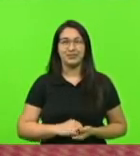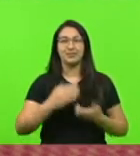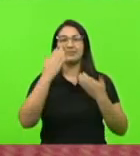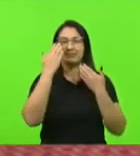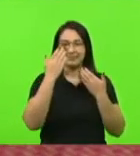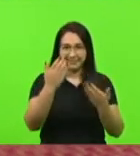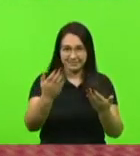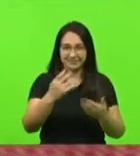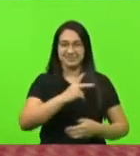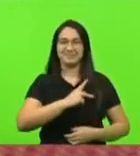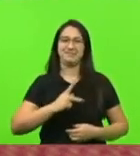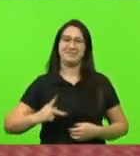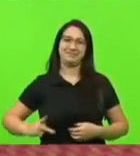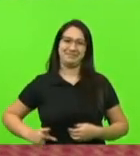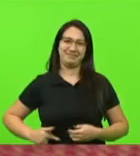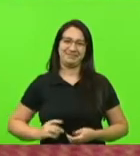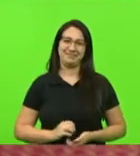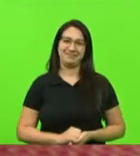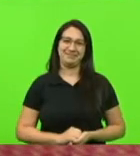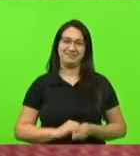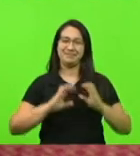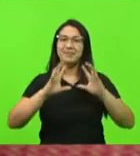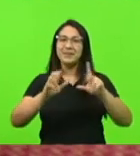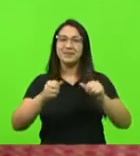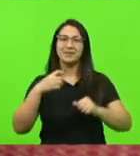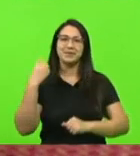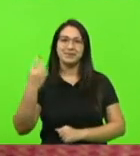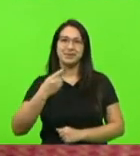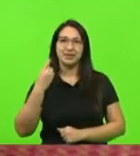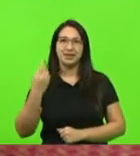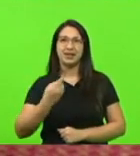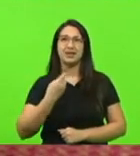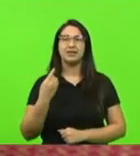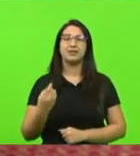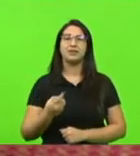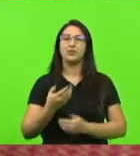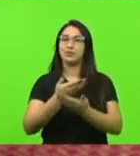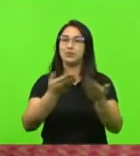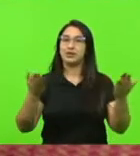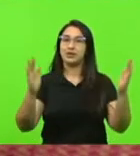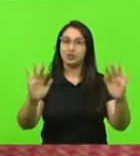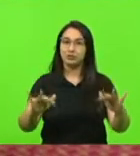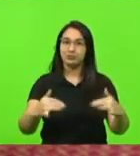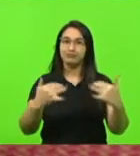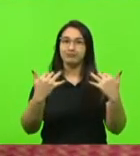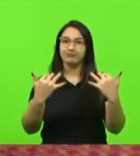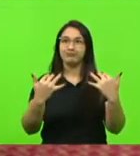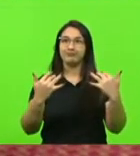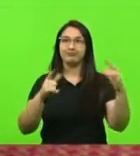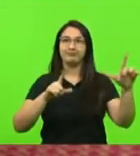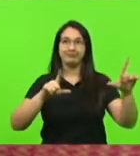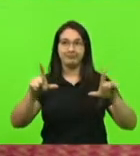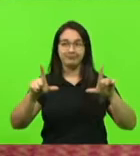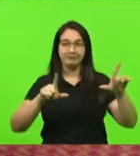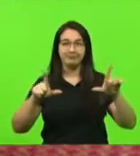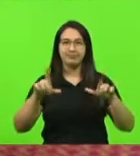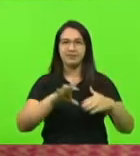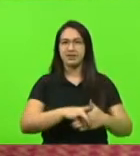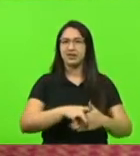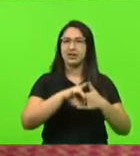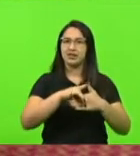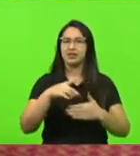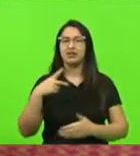Obrigado, senhor presidente, senhores deputados, todo o público que nos acompanha, lideranças,